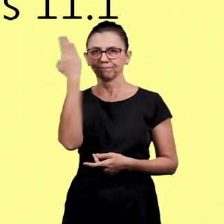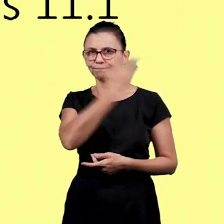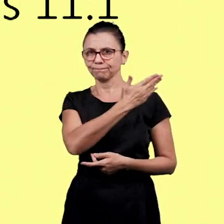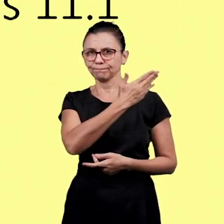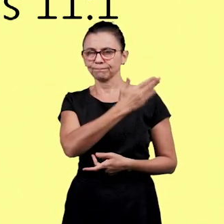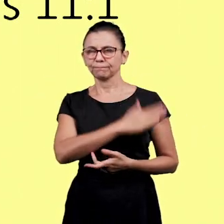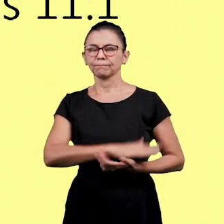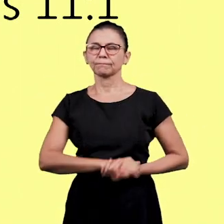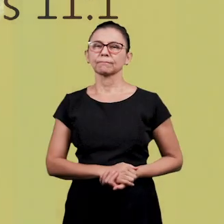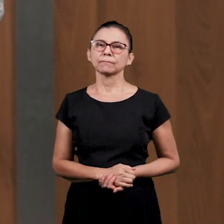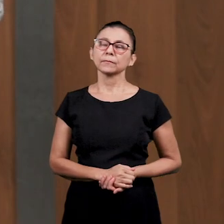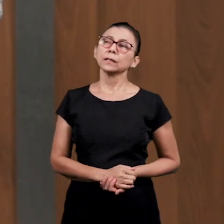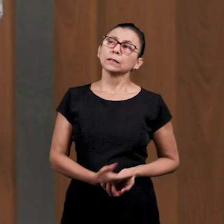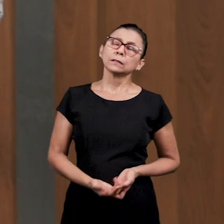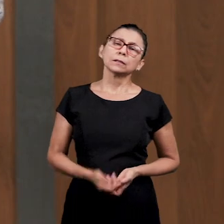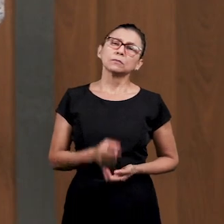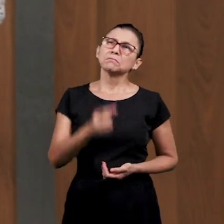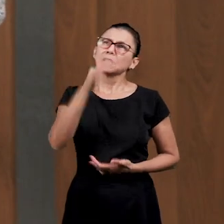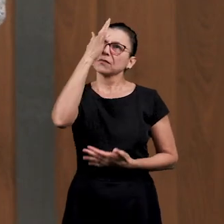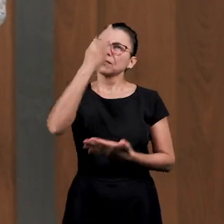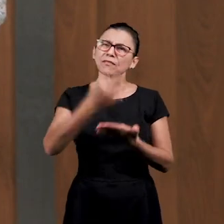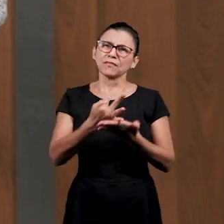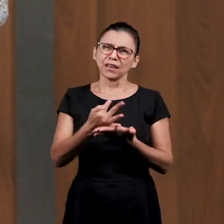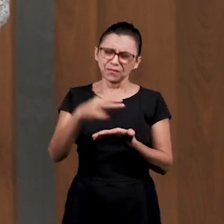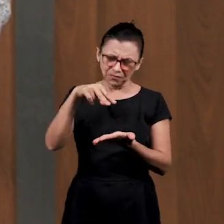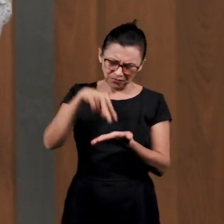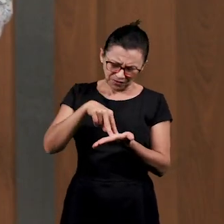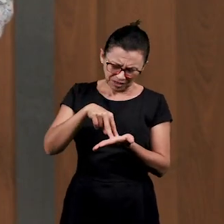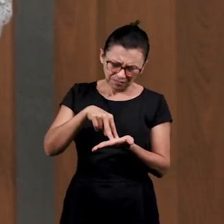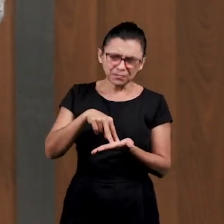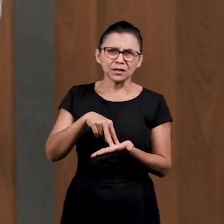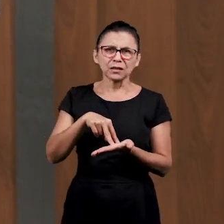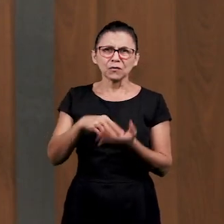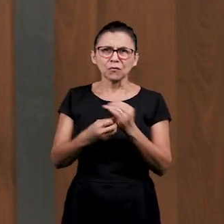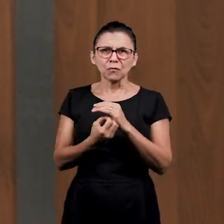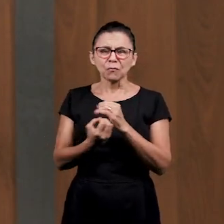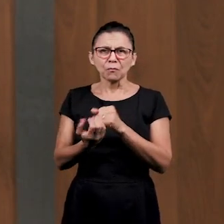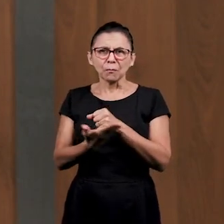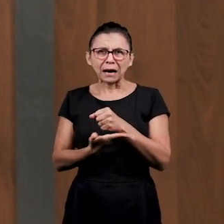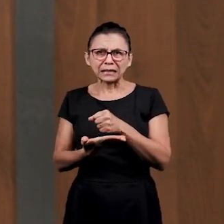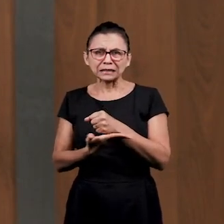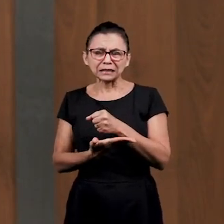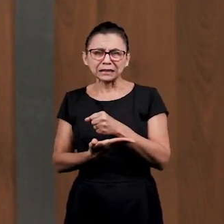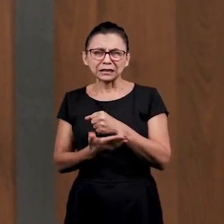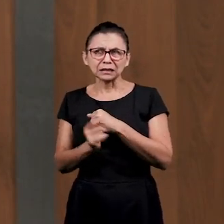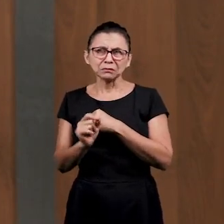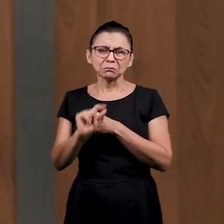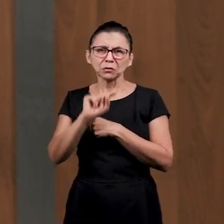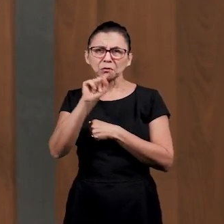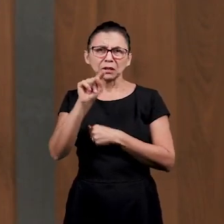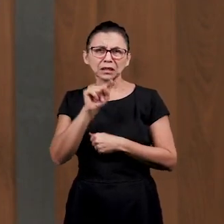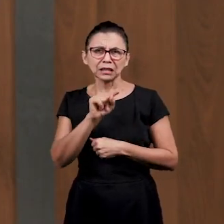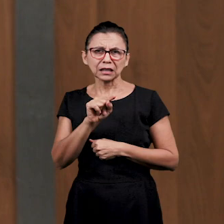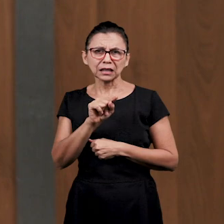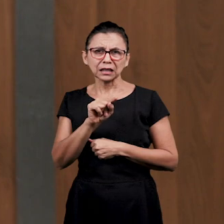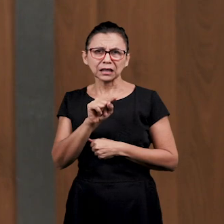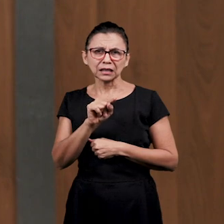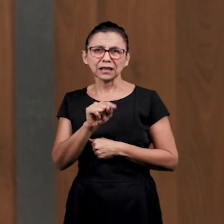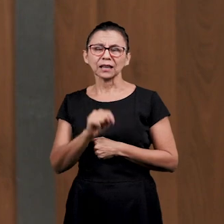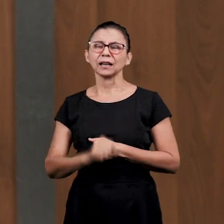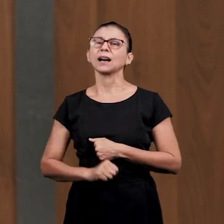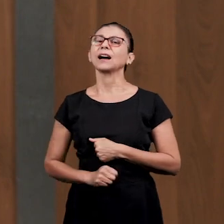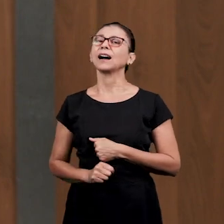ensina que a fé é o firme fundamento. E o que é fundamento? Fundamento é